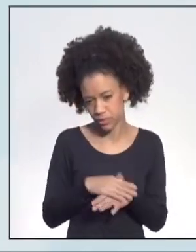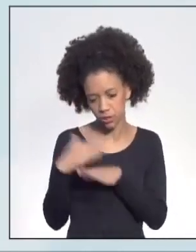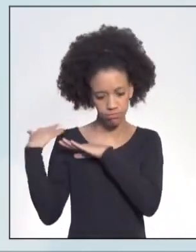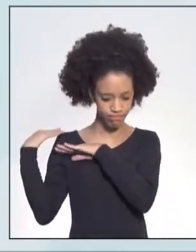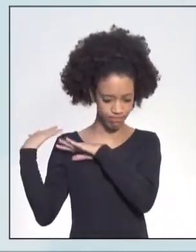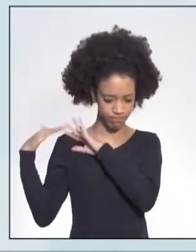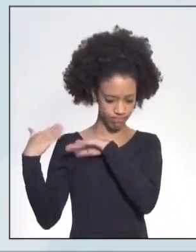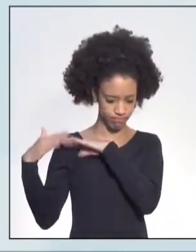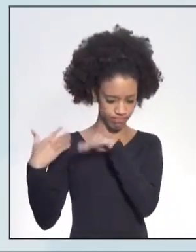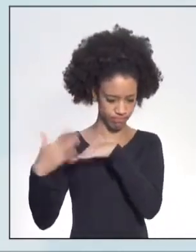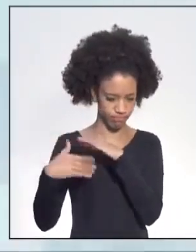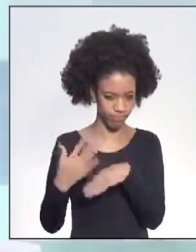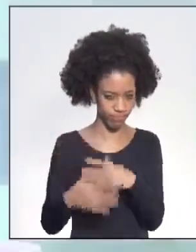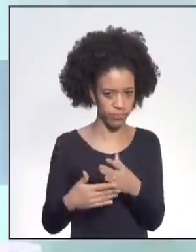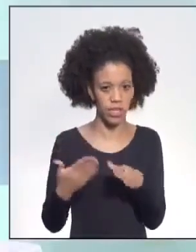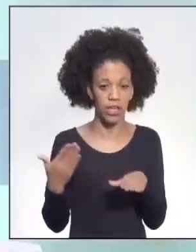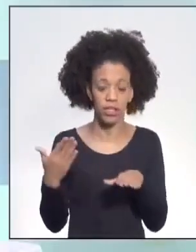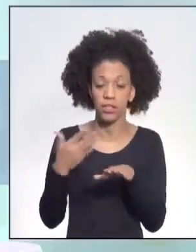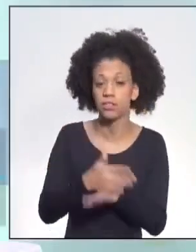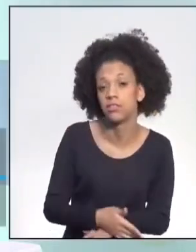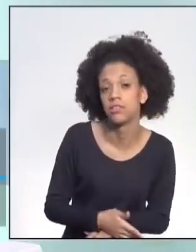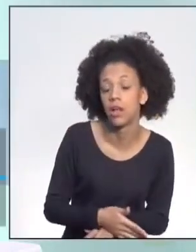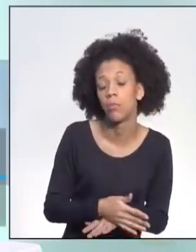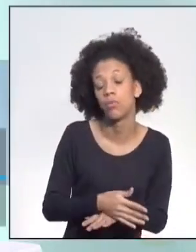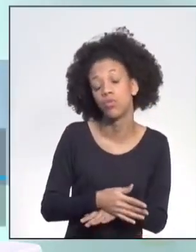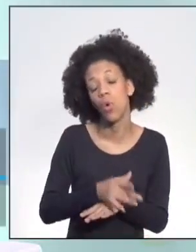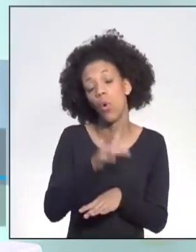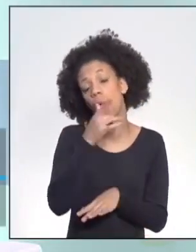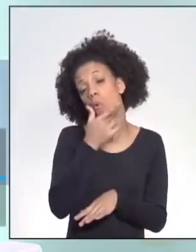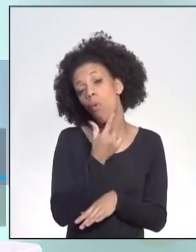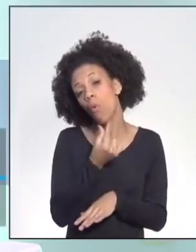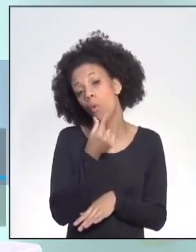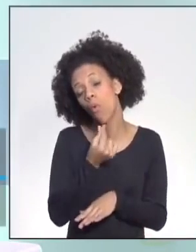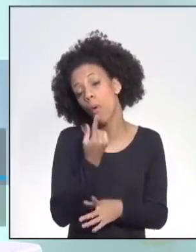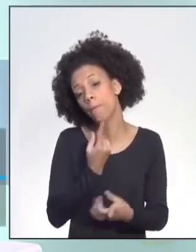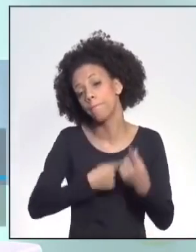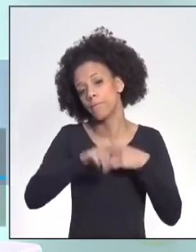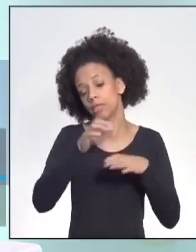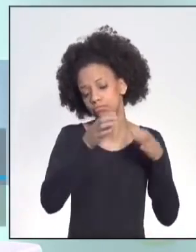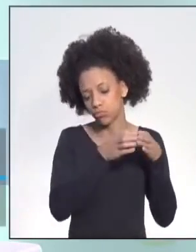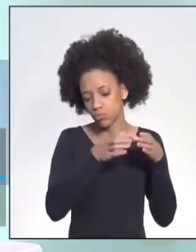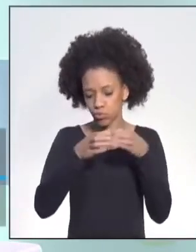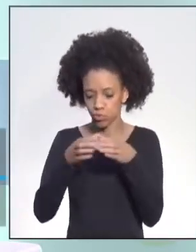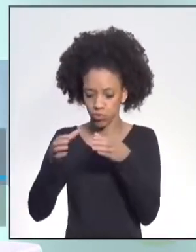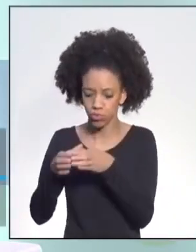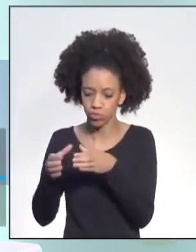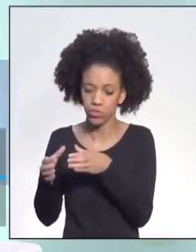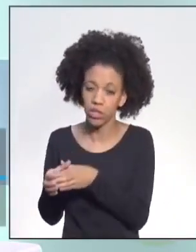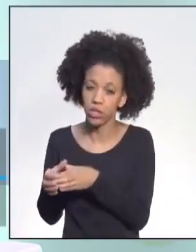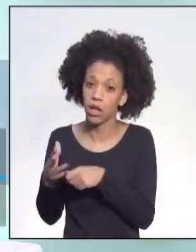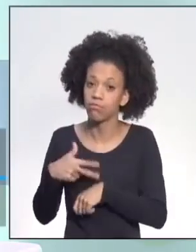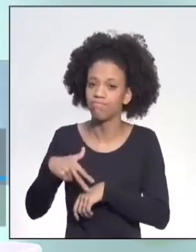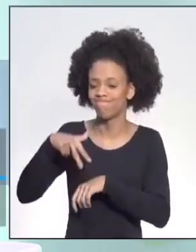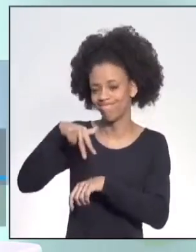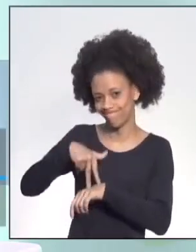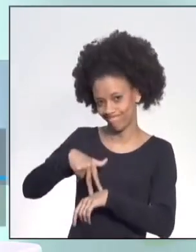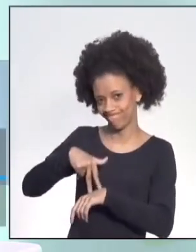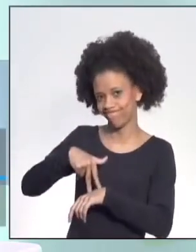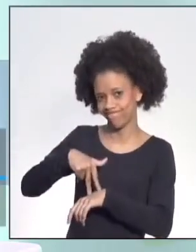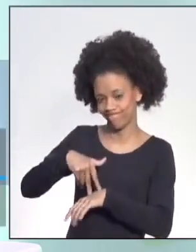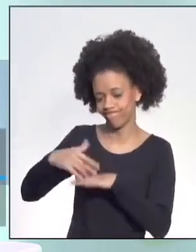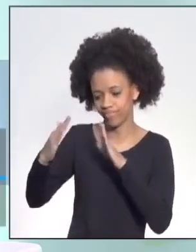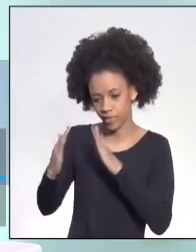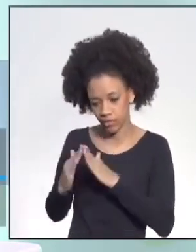né, da pré-história, entramos no período onde o homem ele começa a criar vilas e começa a ser sedentário. Ele fixa a